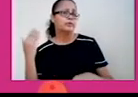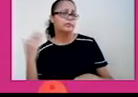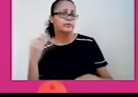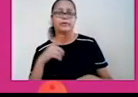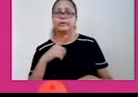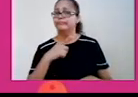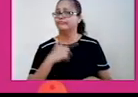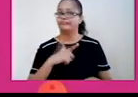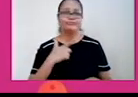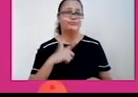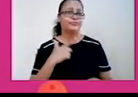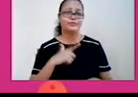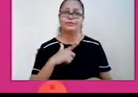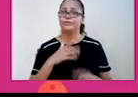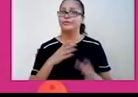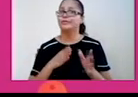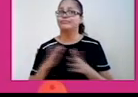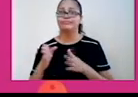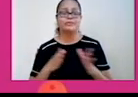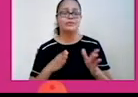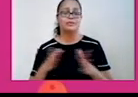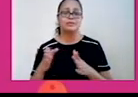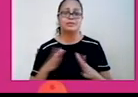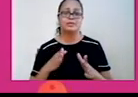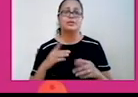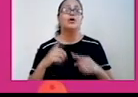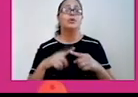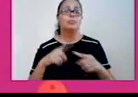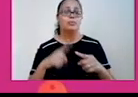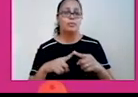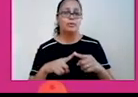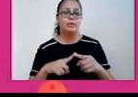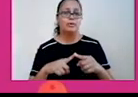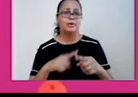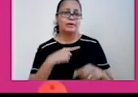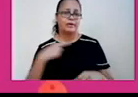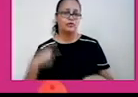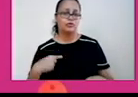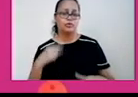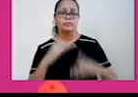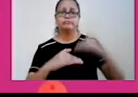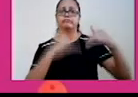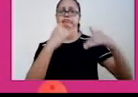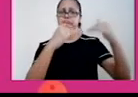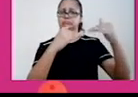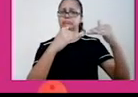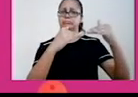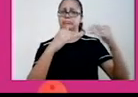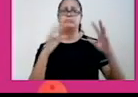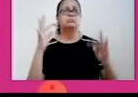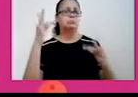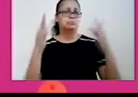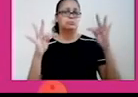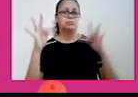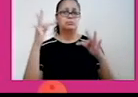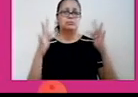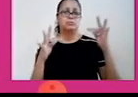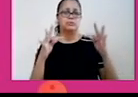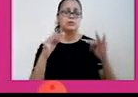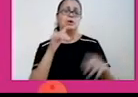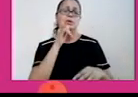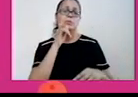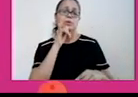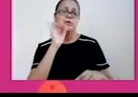acesso a eles, né? Por conta da China ter se tornado uma grande potência tecnológica, né? Então, por exemplo, os smartphones, né? As marcas